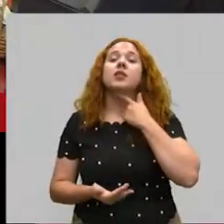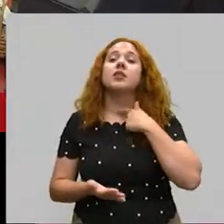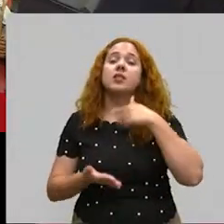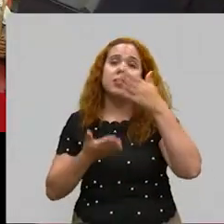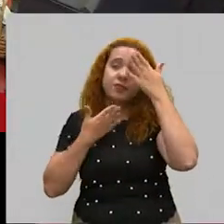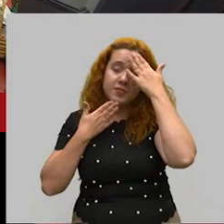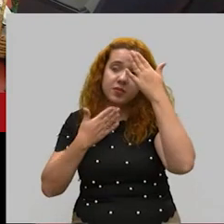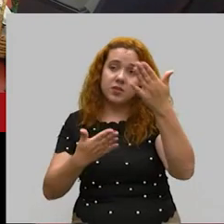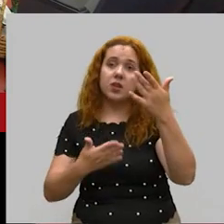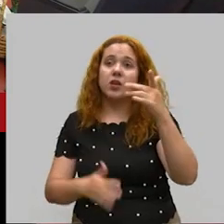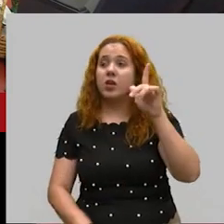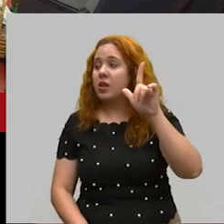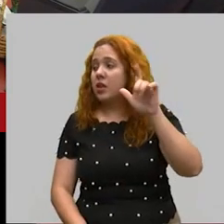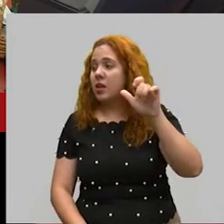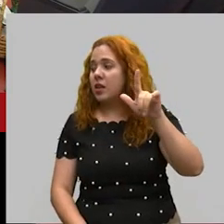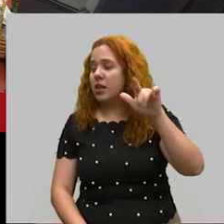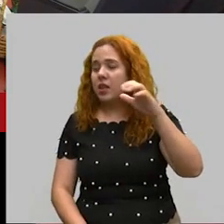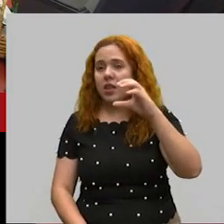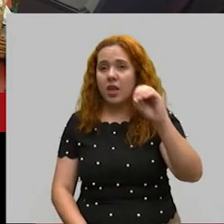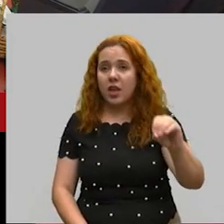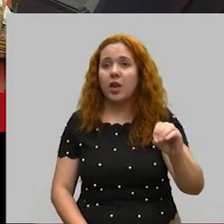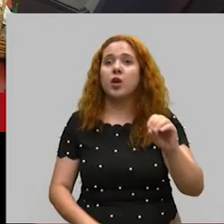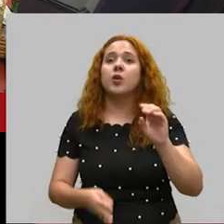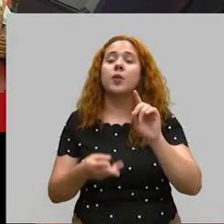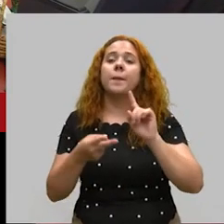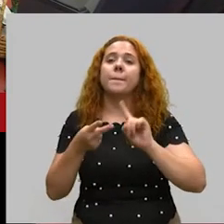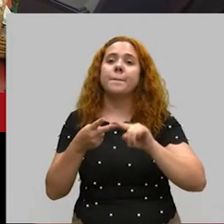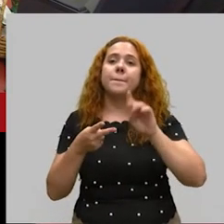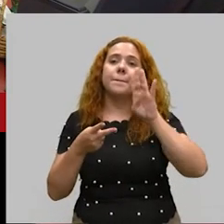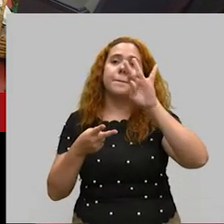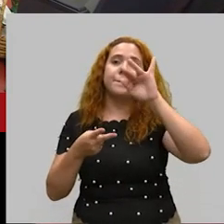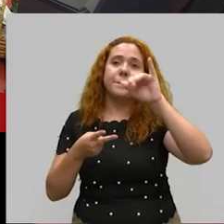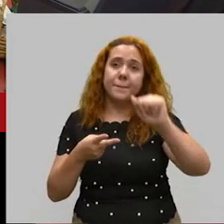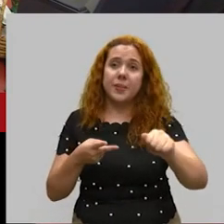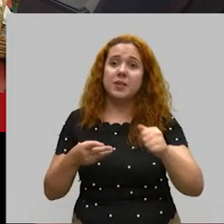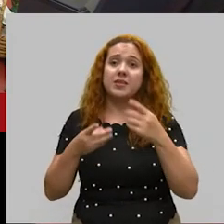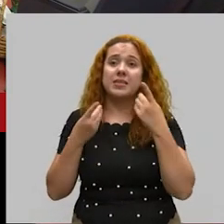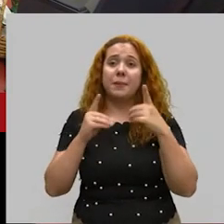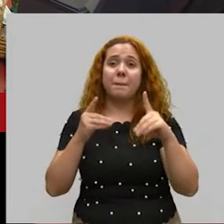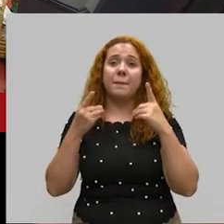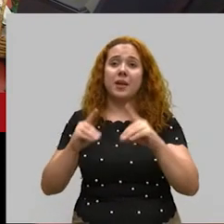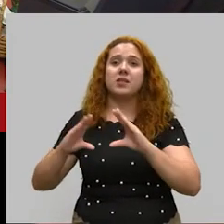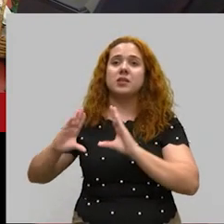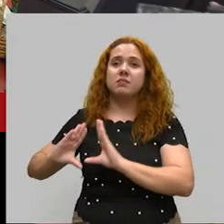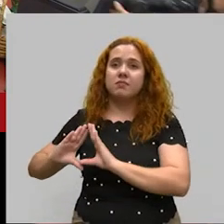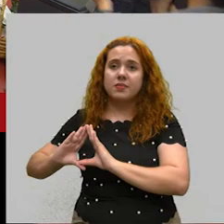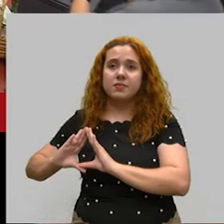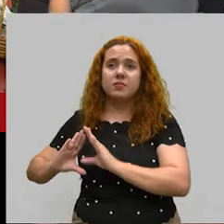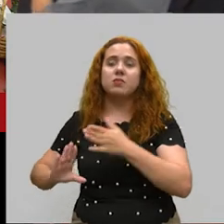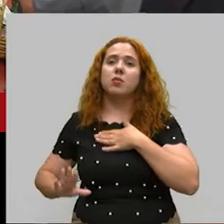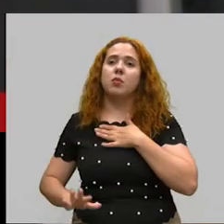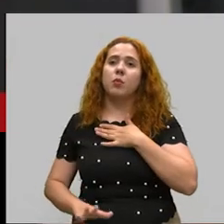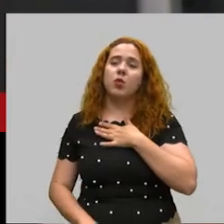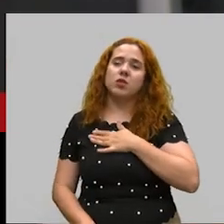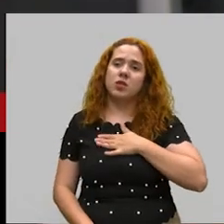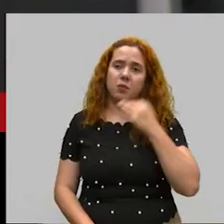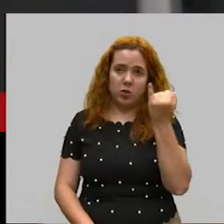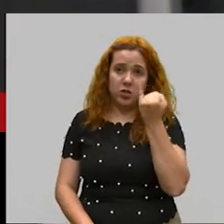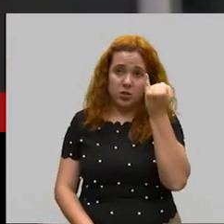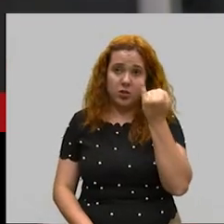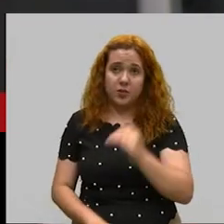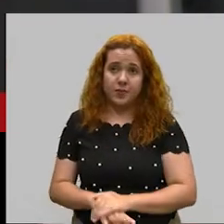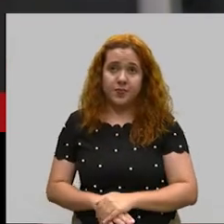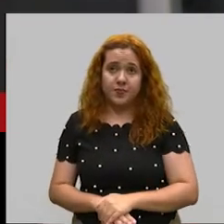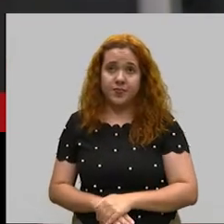oportunidade desse debate público importante aqui na Assembleia Legislativa né e em nome da